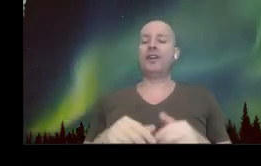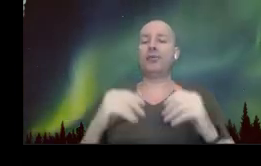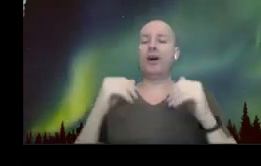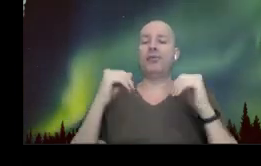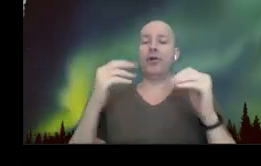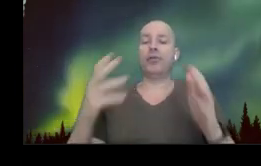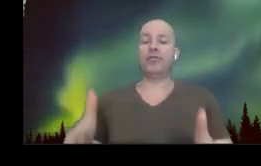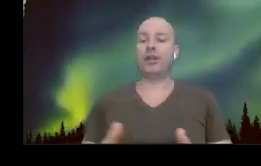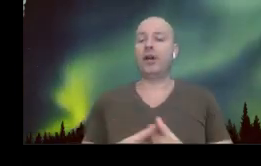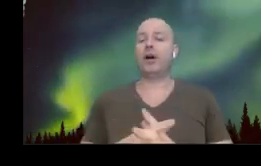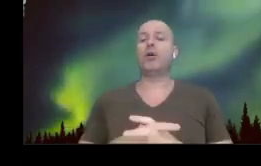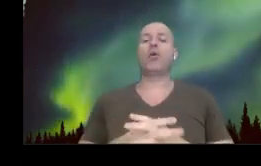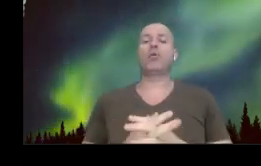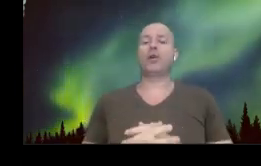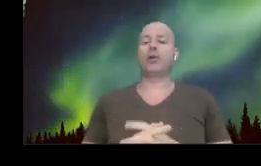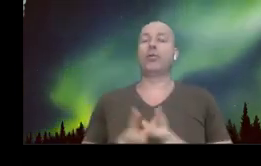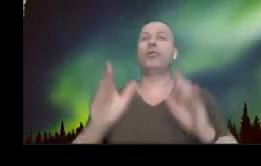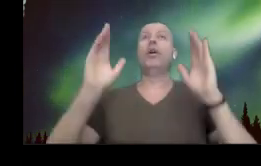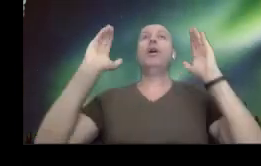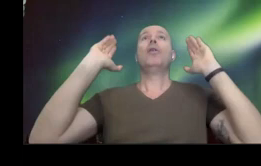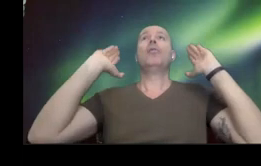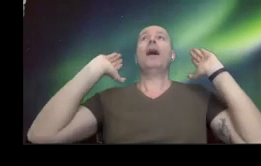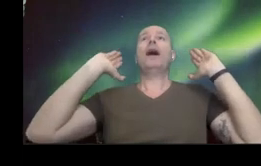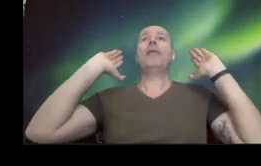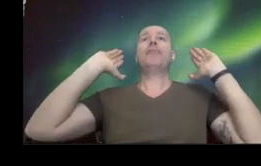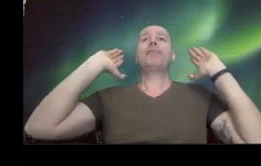ou fazer uma ferrovia, ou alguma coisa,